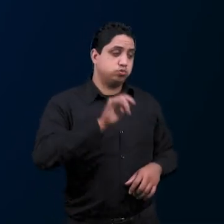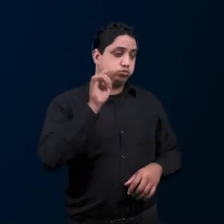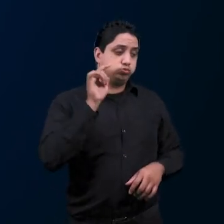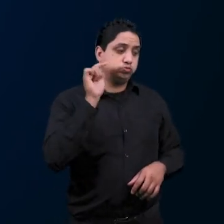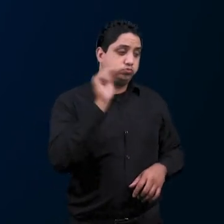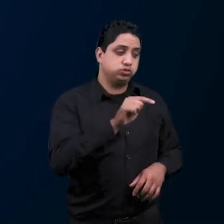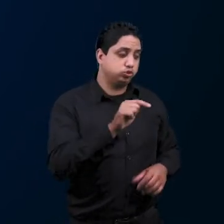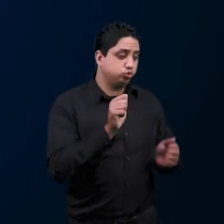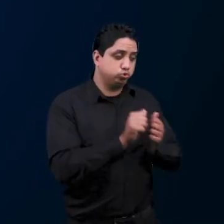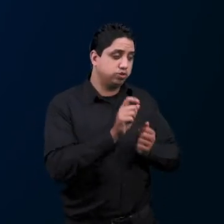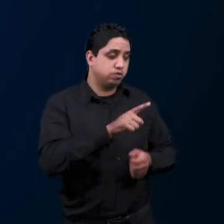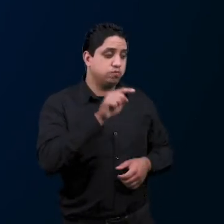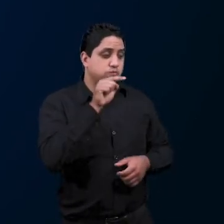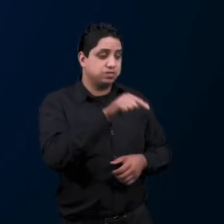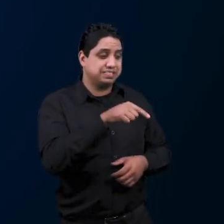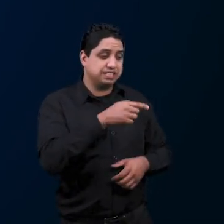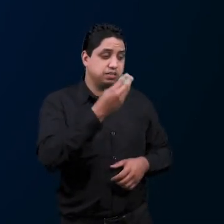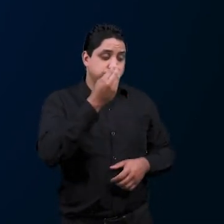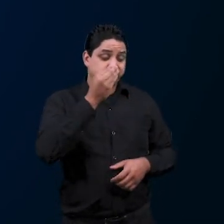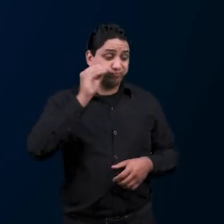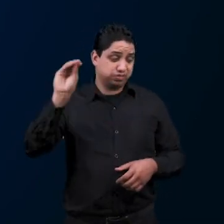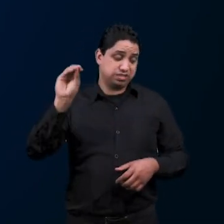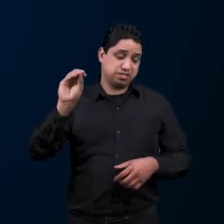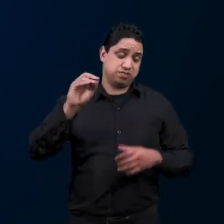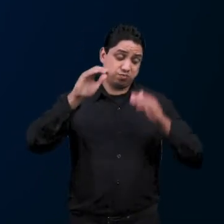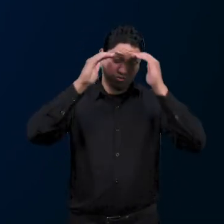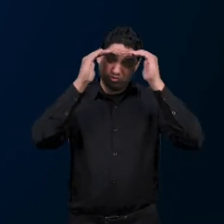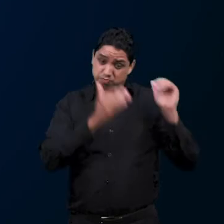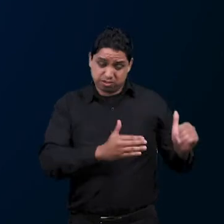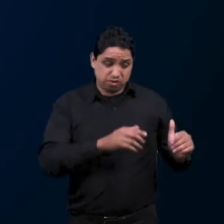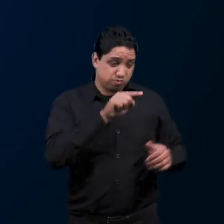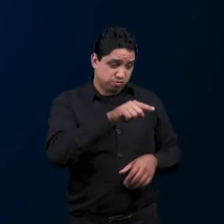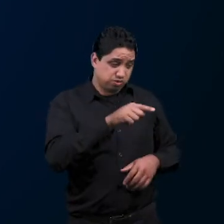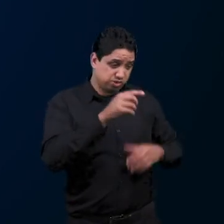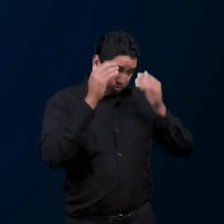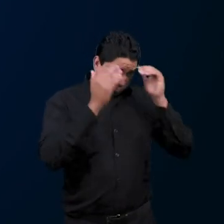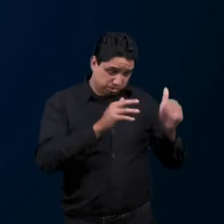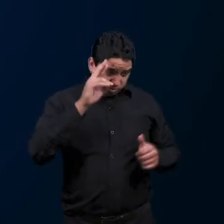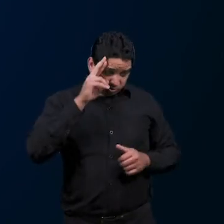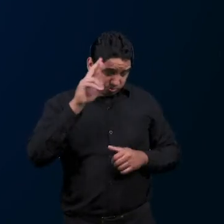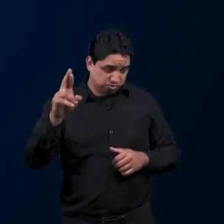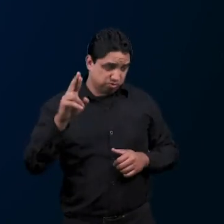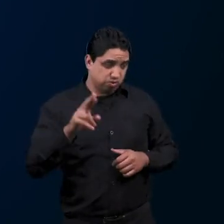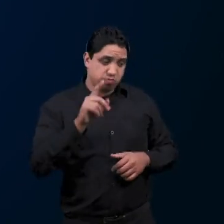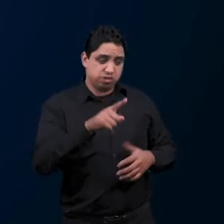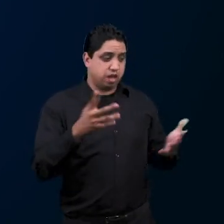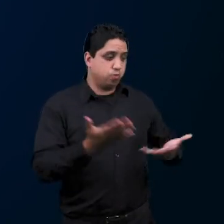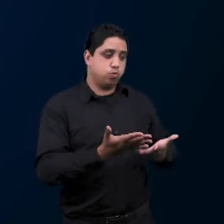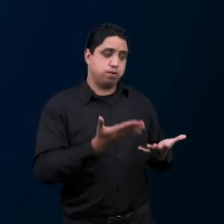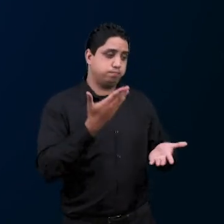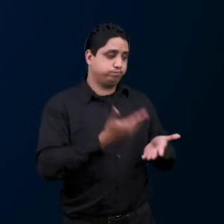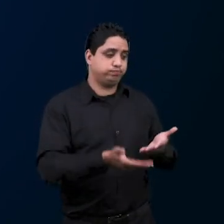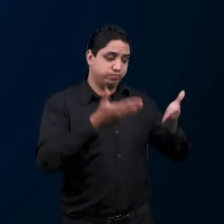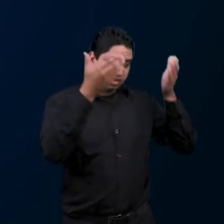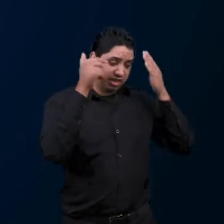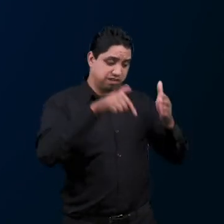contigo, porquanto rejeitastes a palavra do Senhor. Já te rejeitou o Senhor, para que não sejas rei sobre